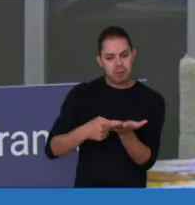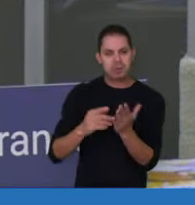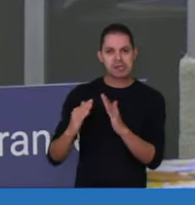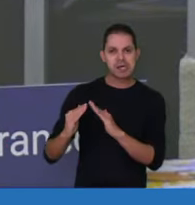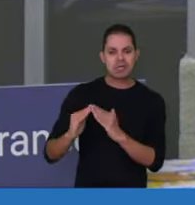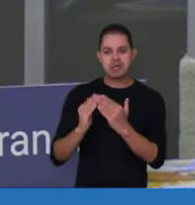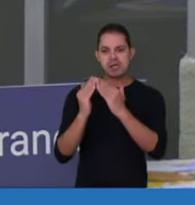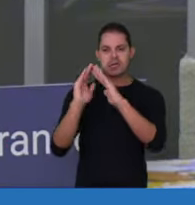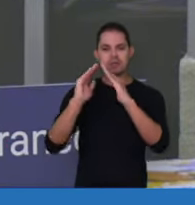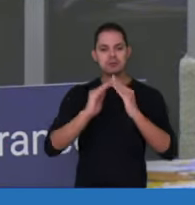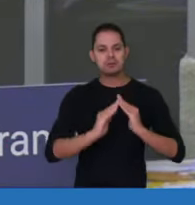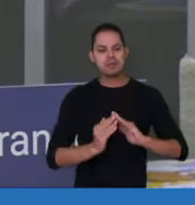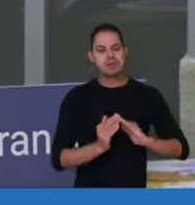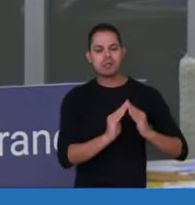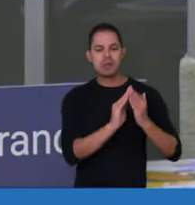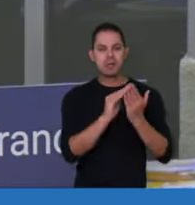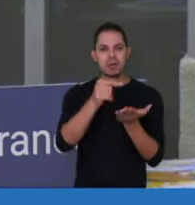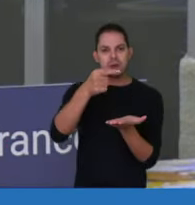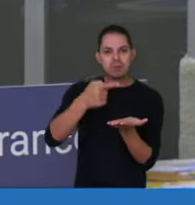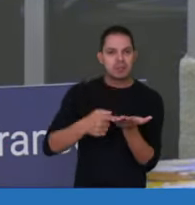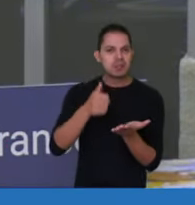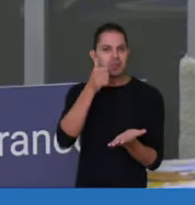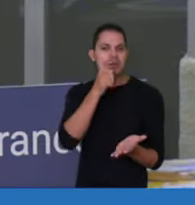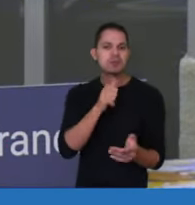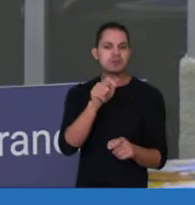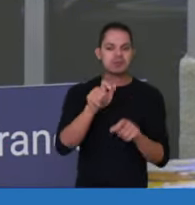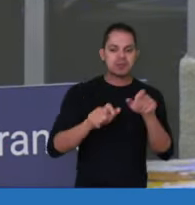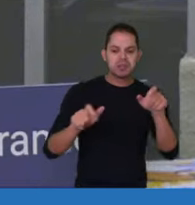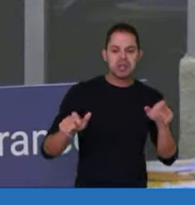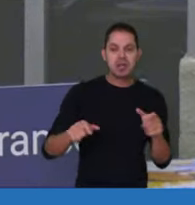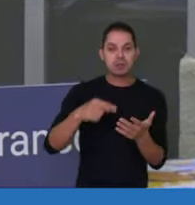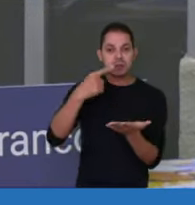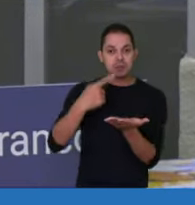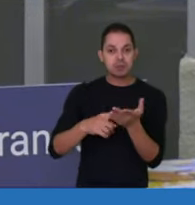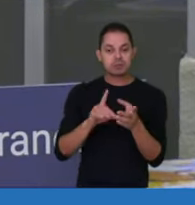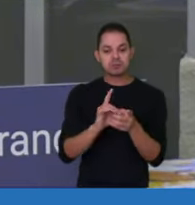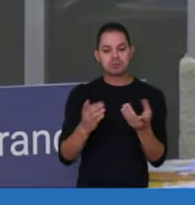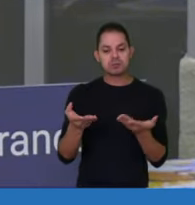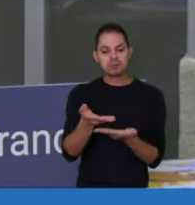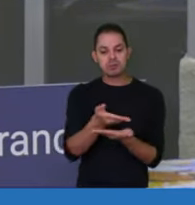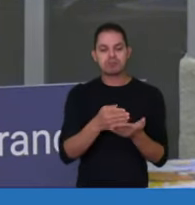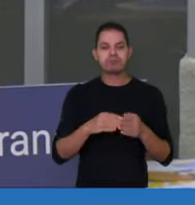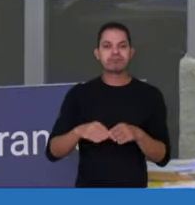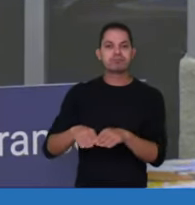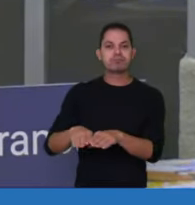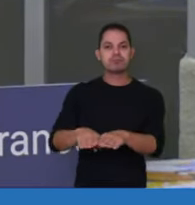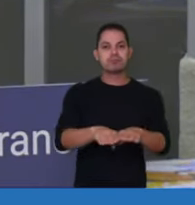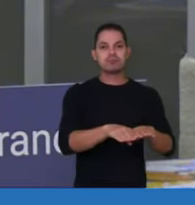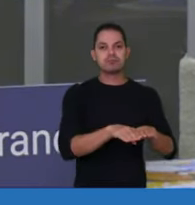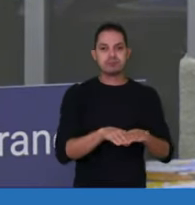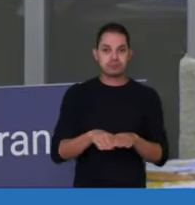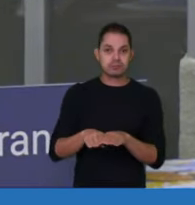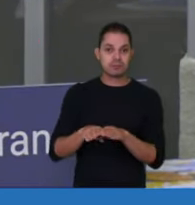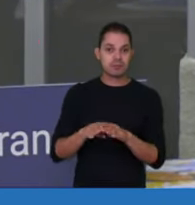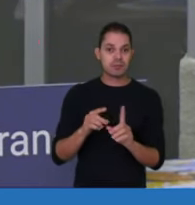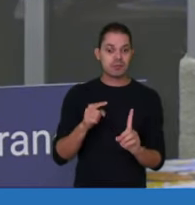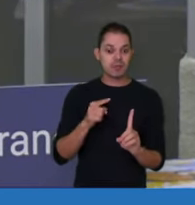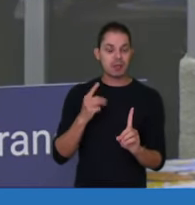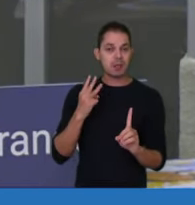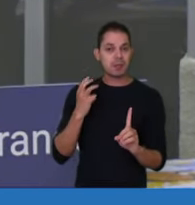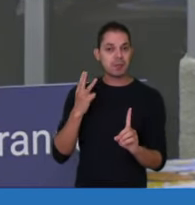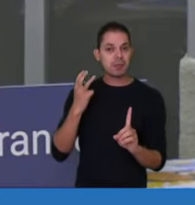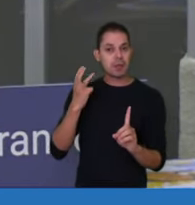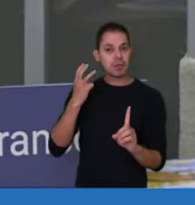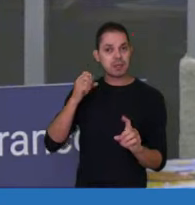mulheres, compromissada com a democracia, com a liberdade. Essa Marielle foi